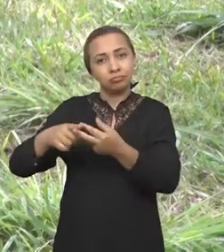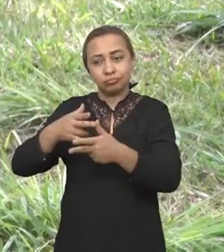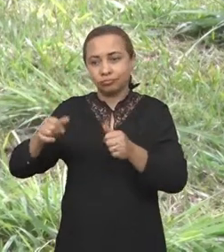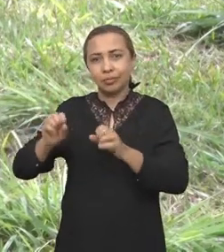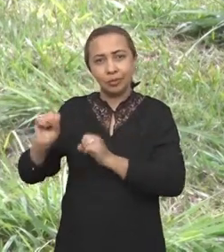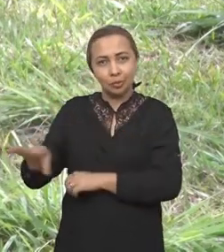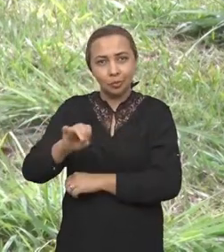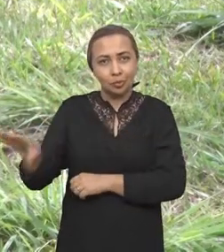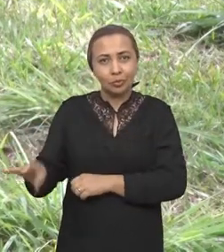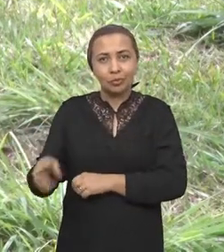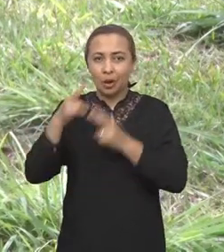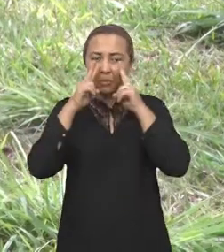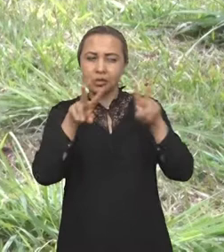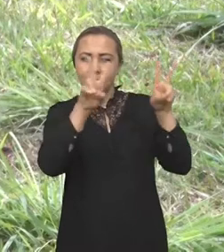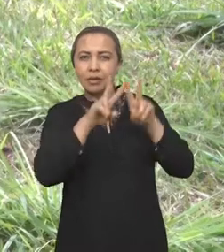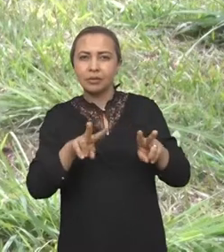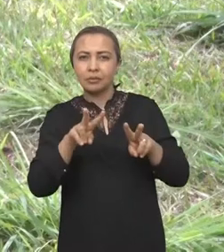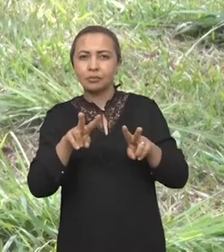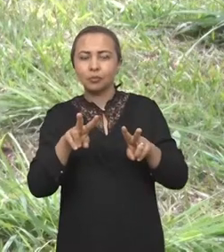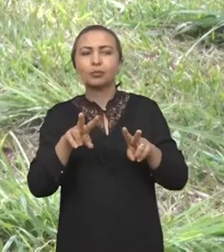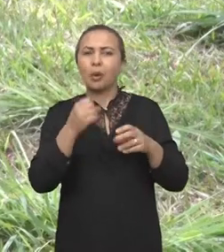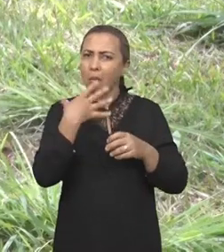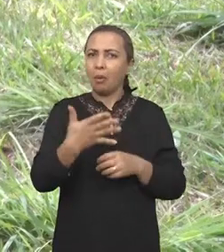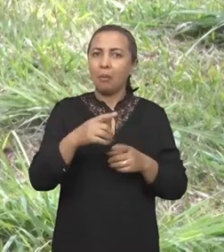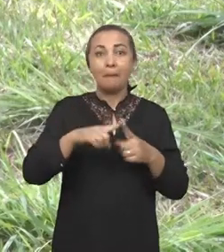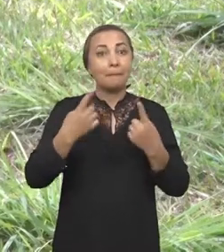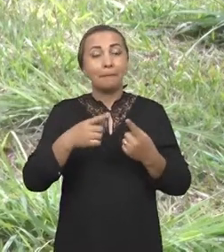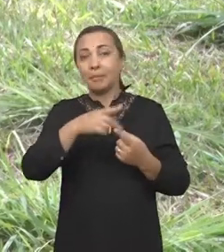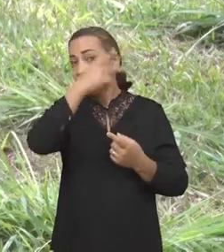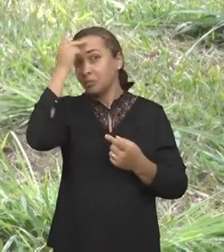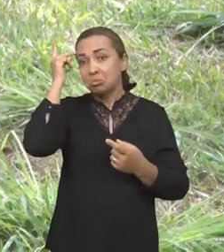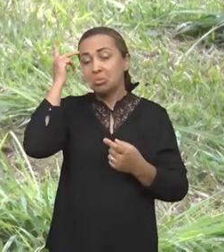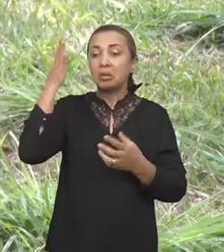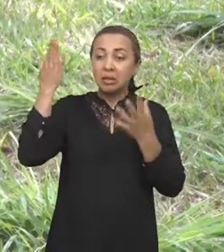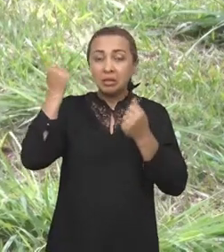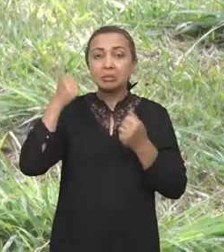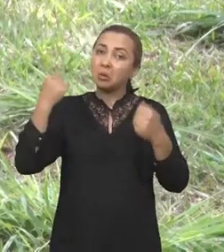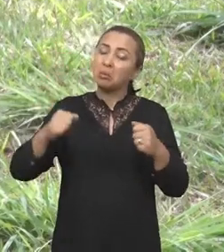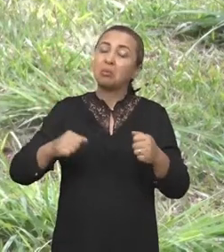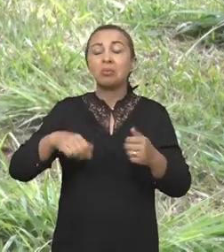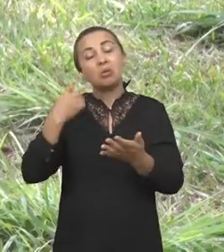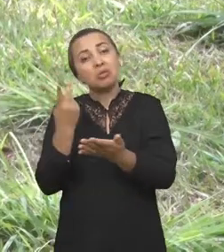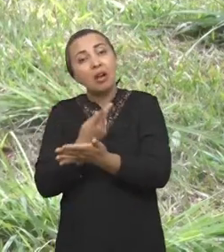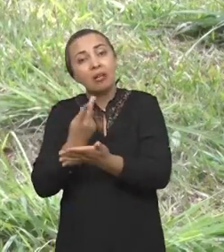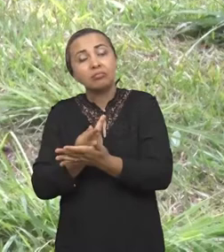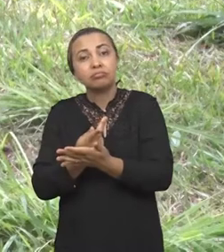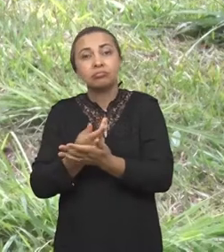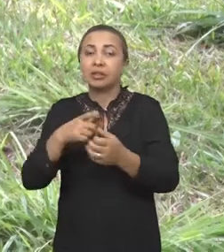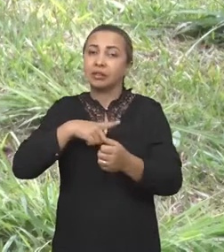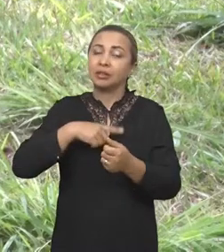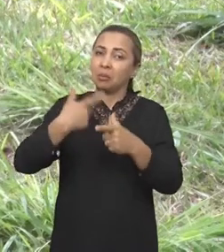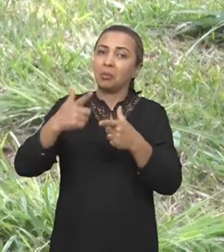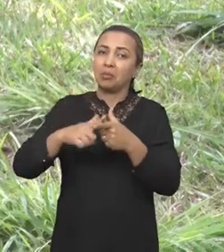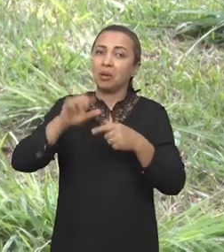é a observação visual. Mas os produtores sabem que a estratégia pode ser falha e, assim, comprometer a